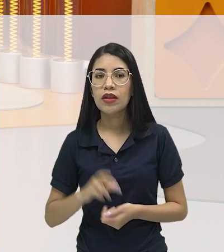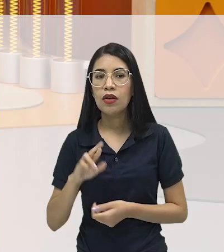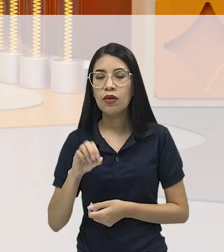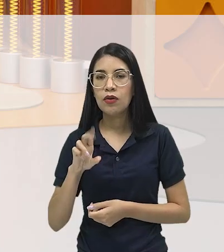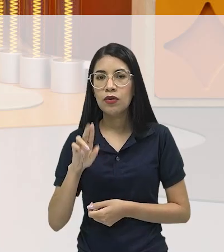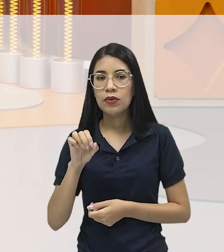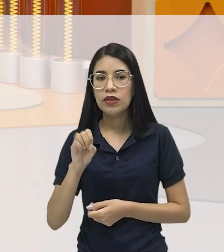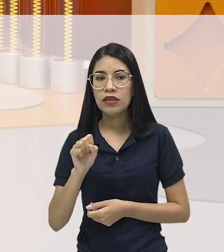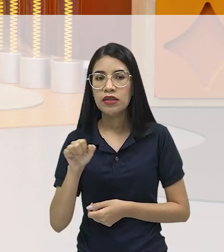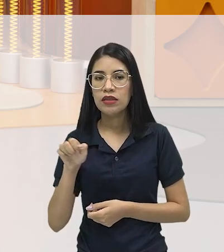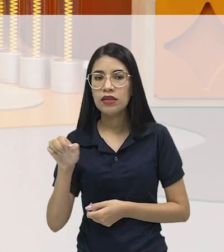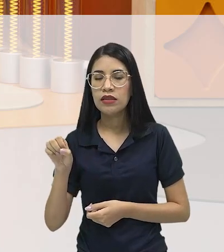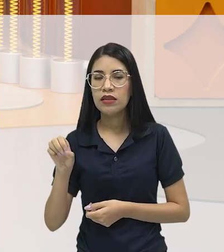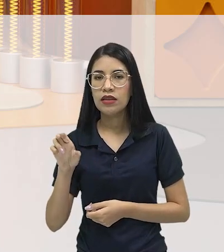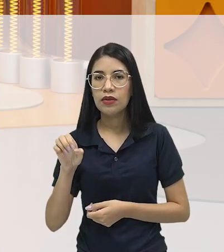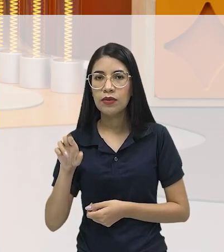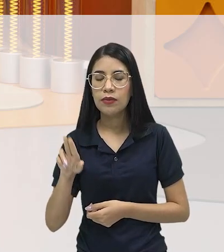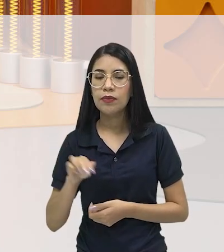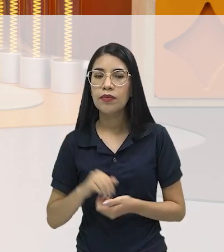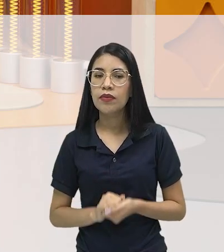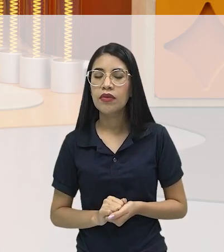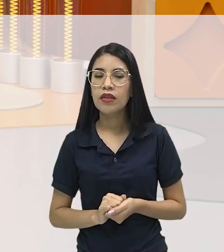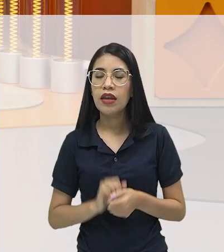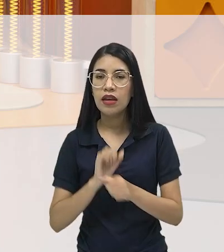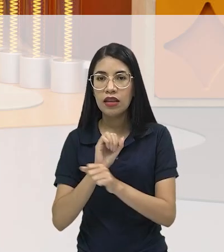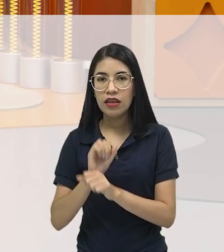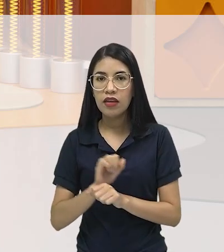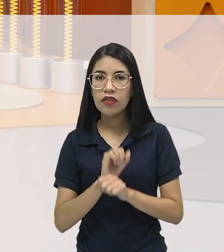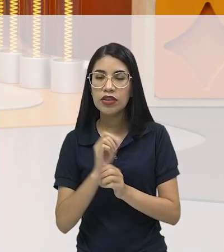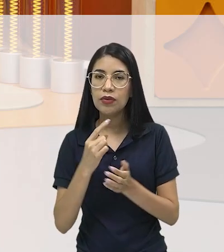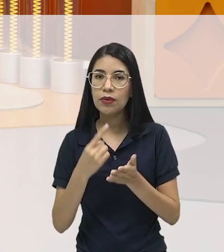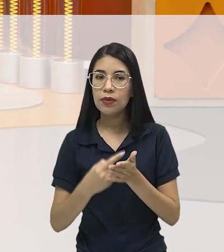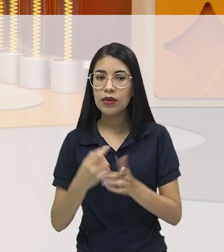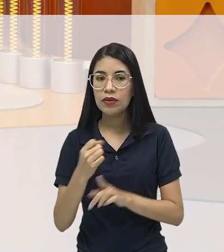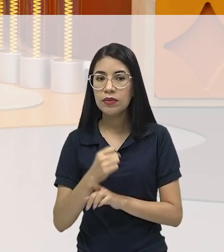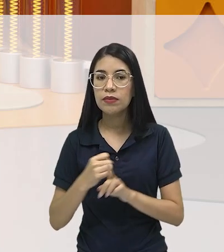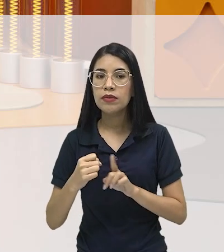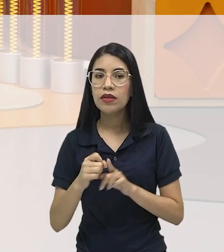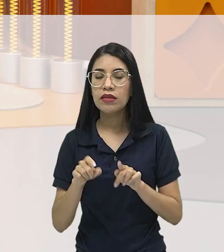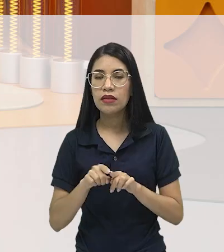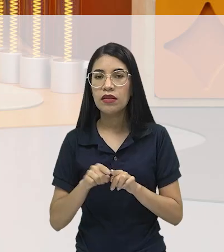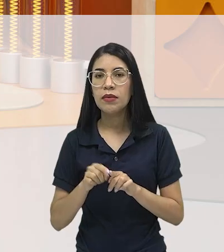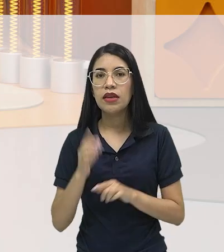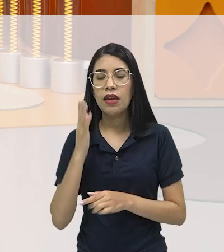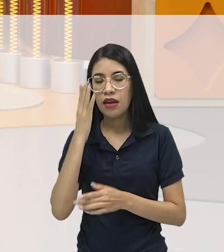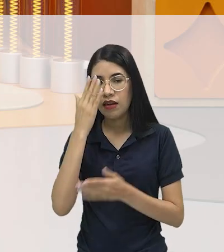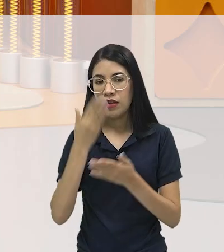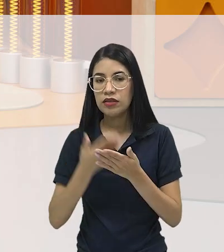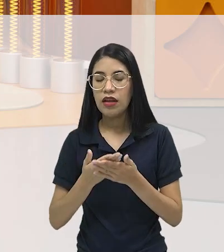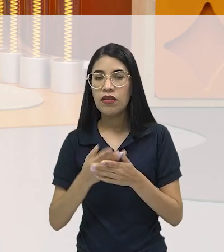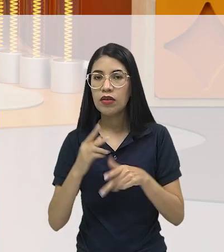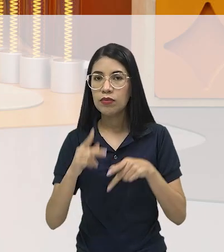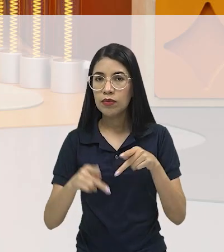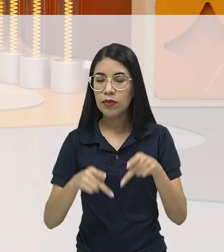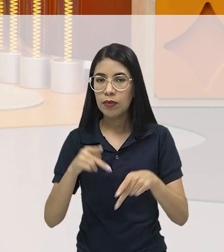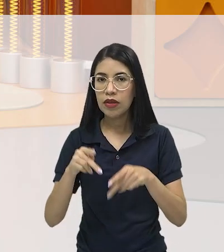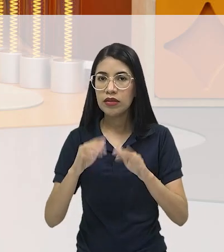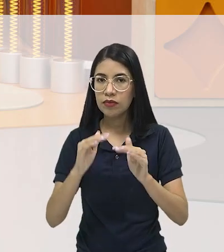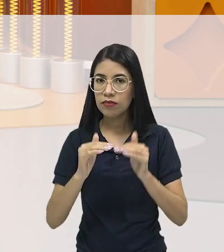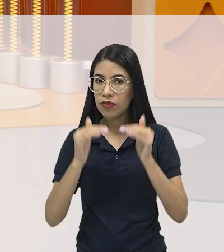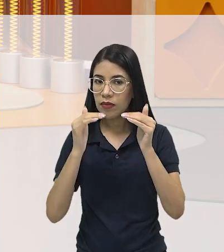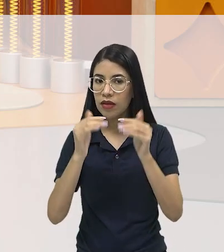Rousseau, onde a ideia central é defensor do contrato social, acreditava na soberania popular direta e na